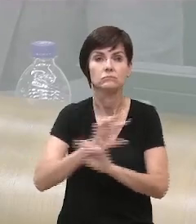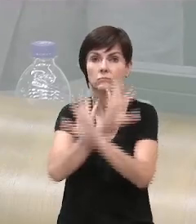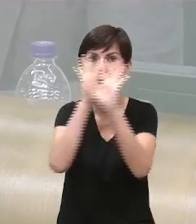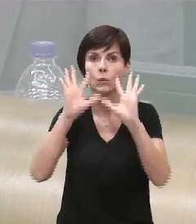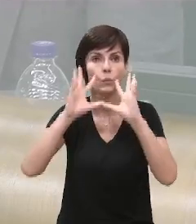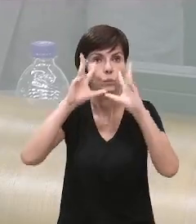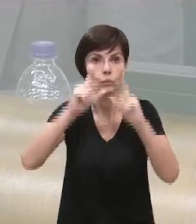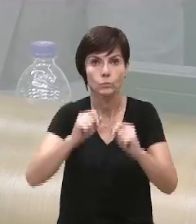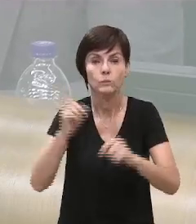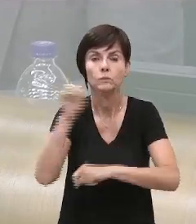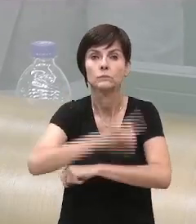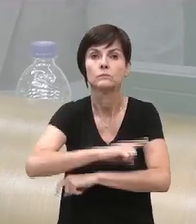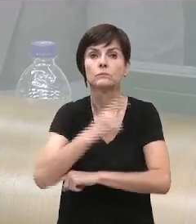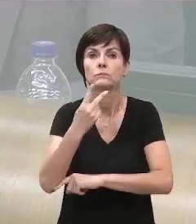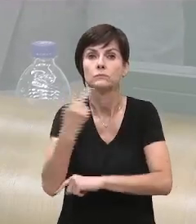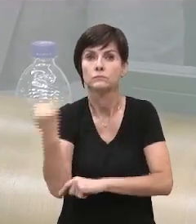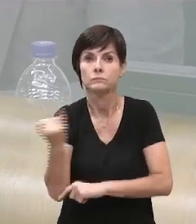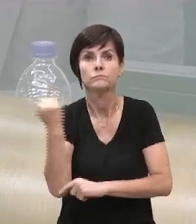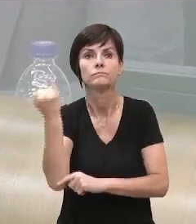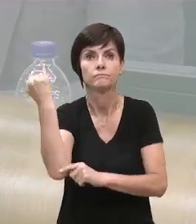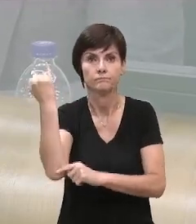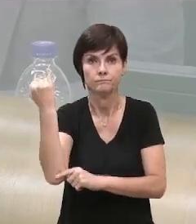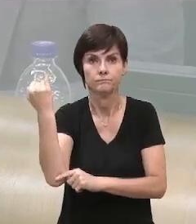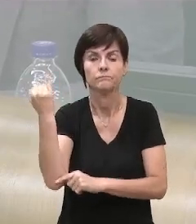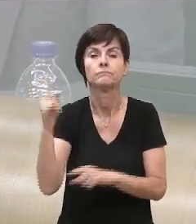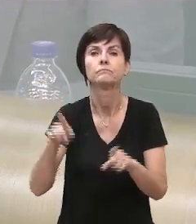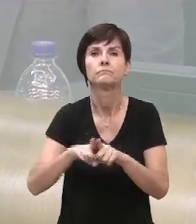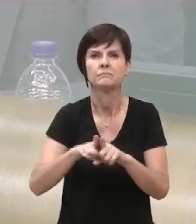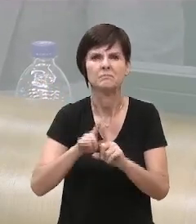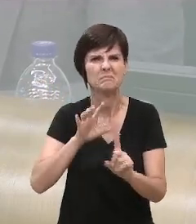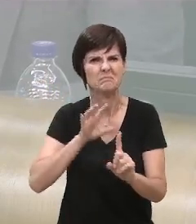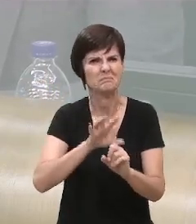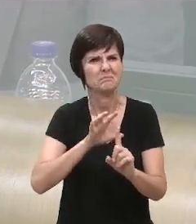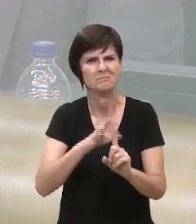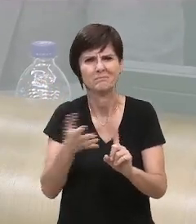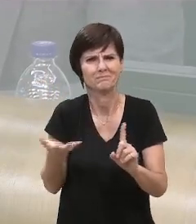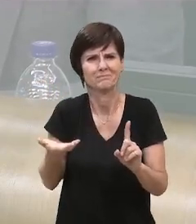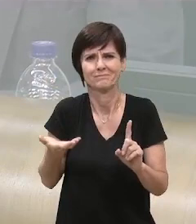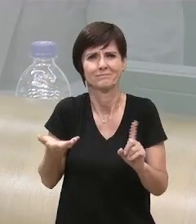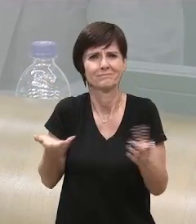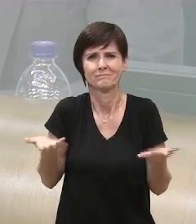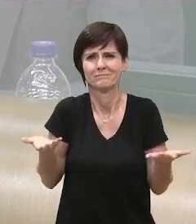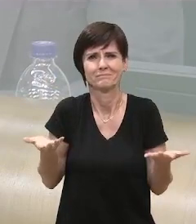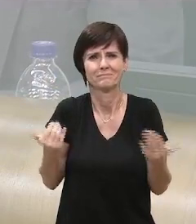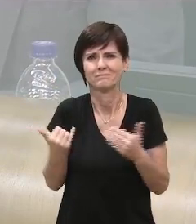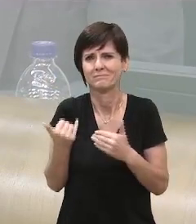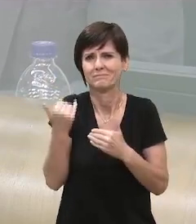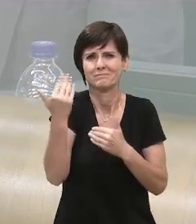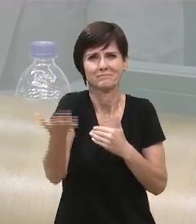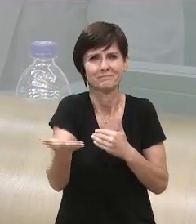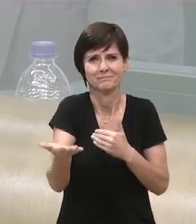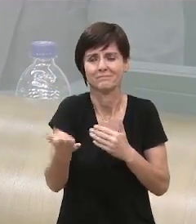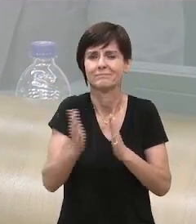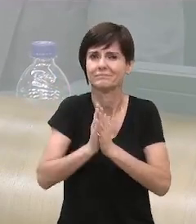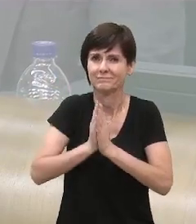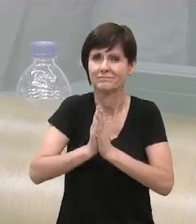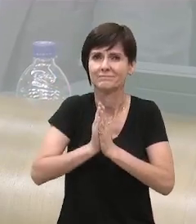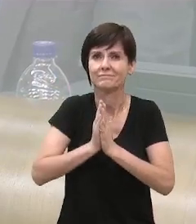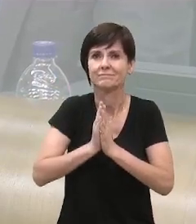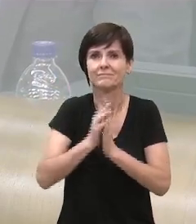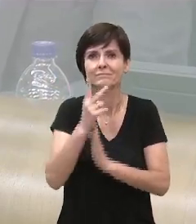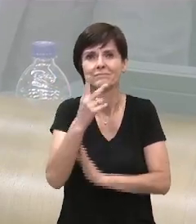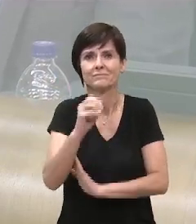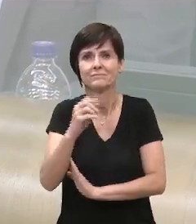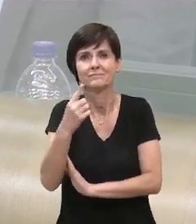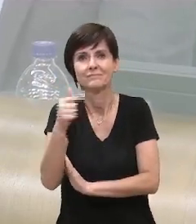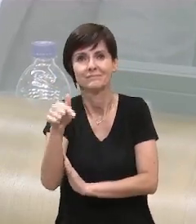importantíssimo. E com relação a essas ameaças de fora, aí, já passamos por um período aqui de